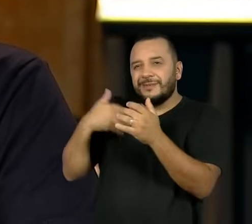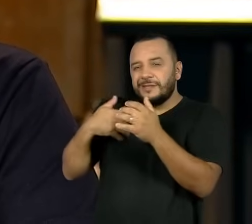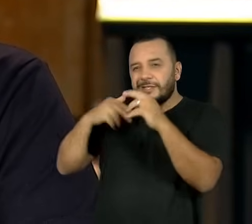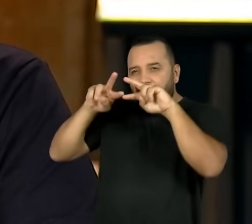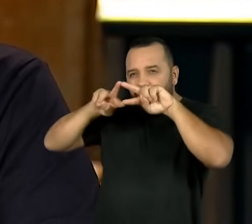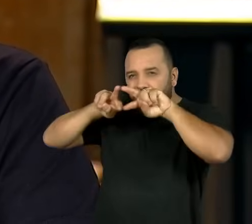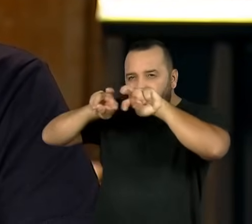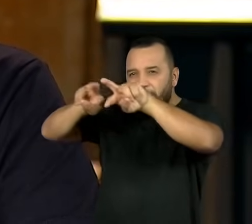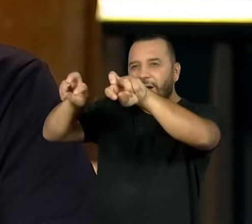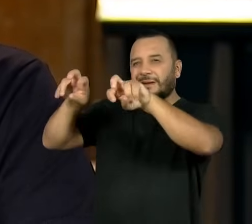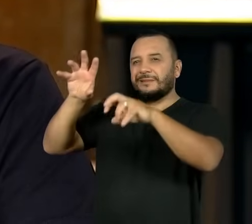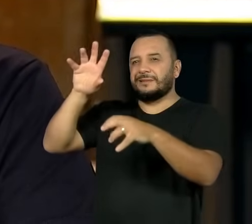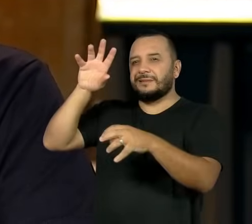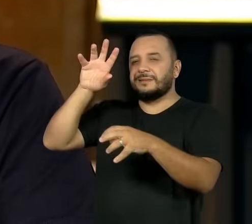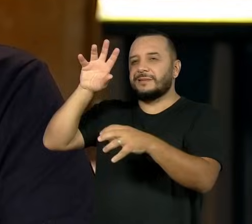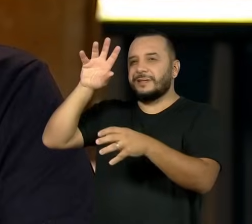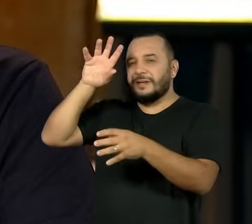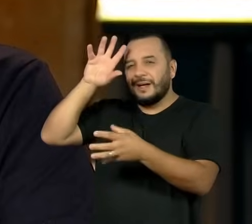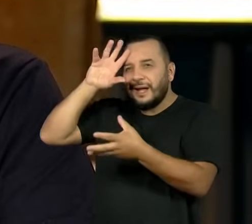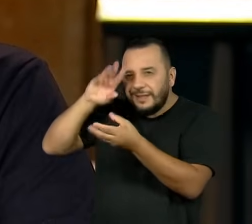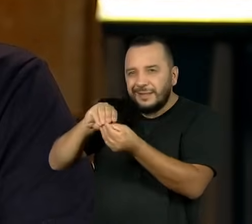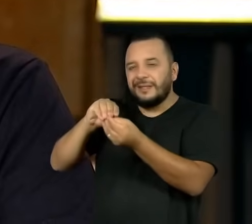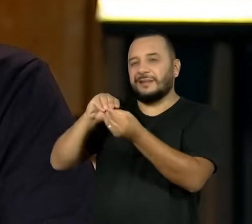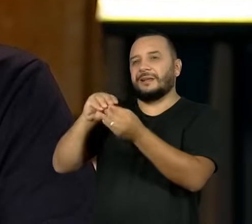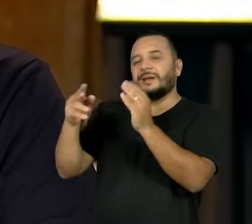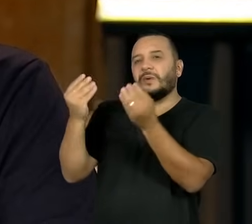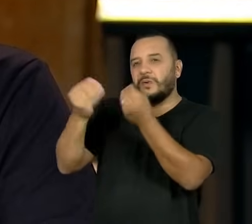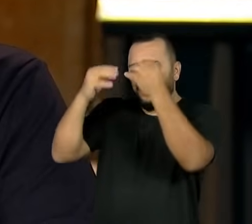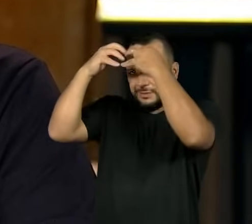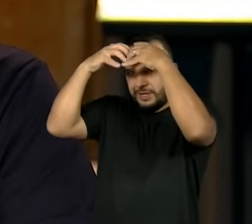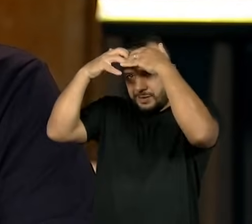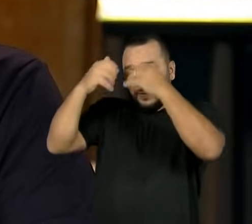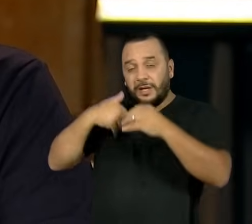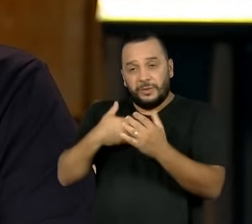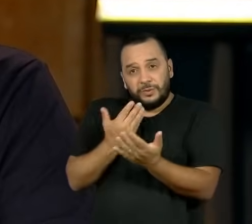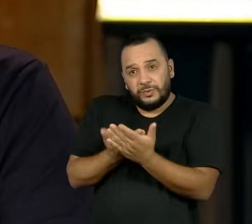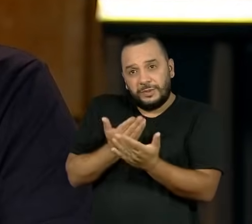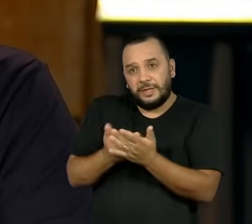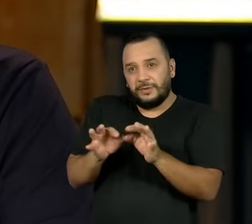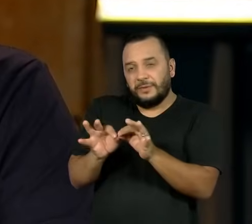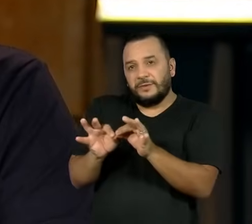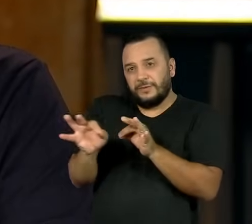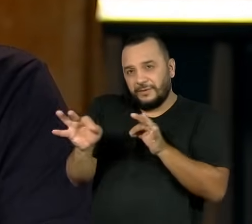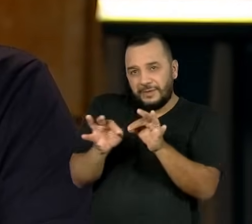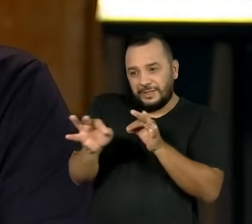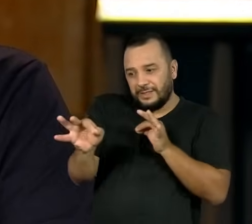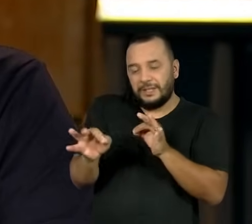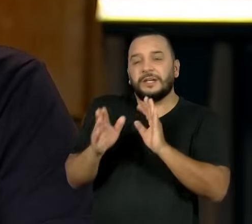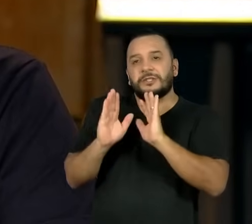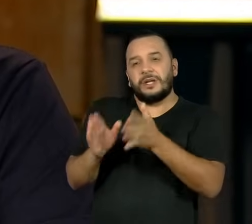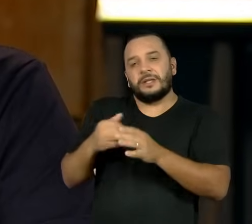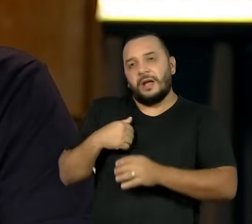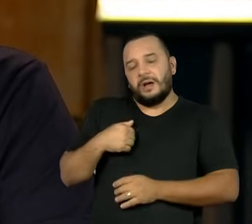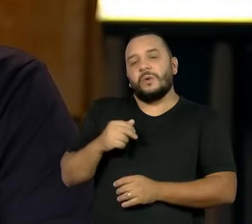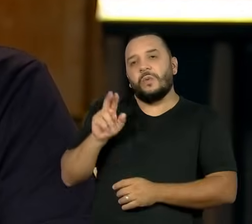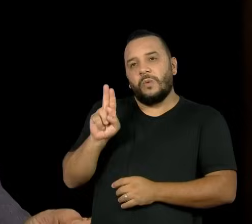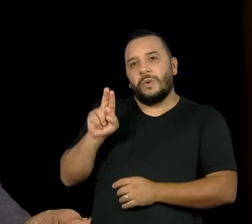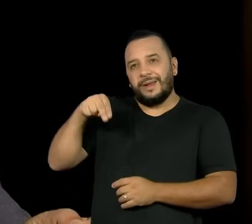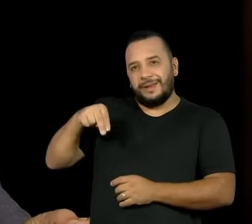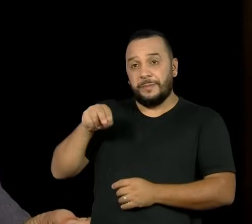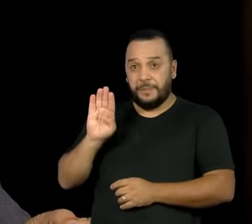Quando eu estava fazendo física na UNB, 6 meses de eu me formar, eu falei, eu vou largar a física e vou para a